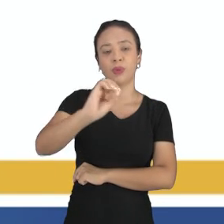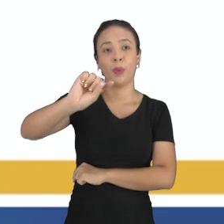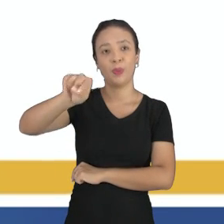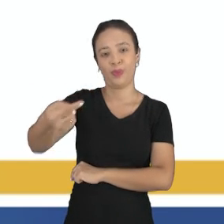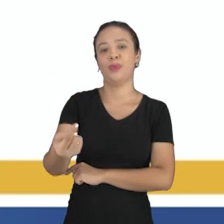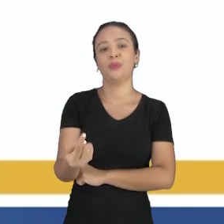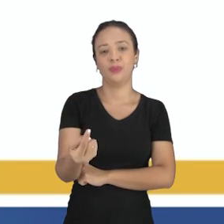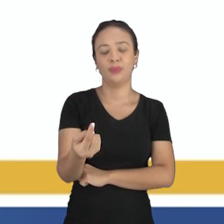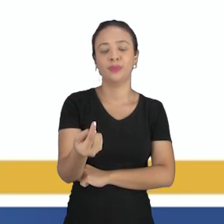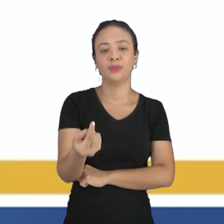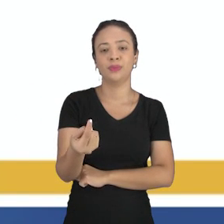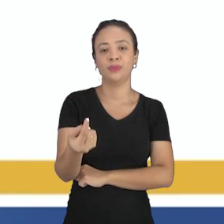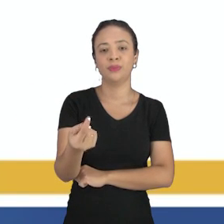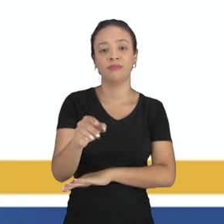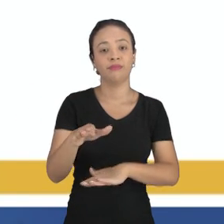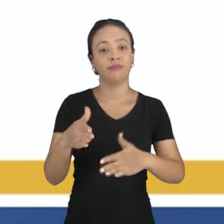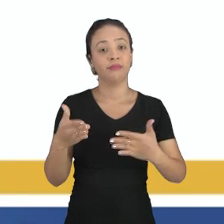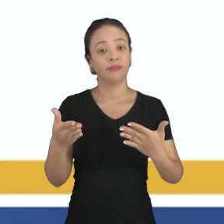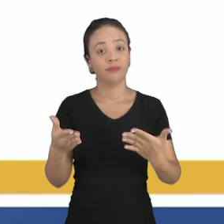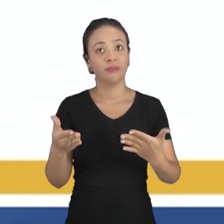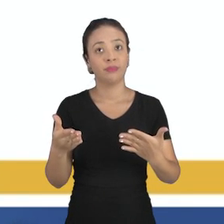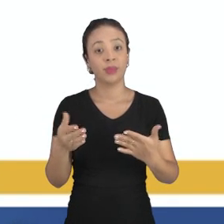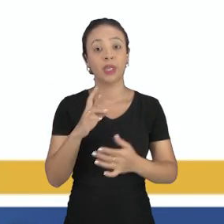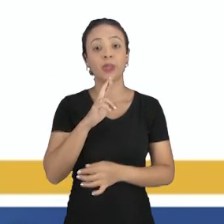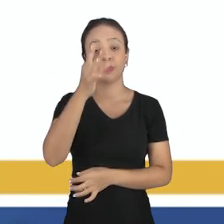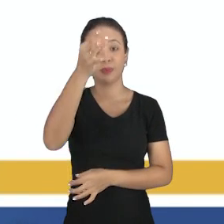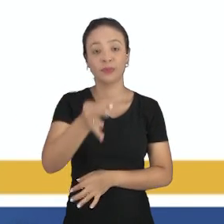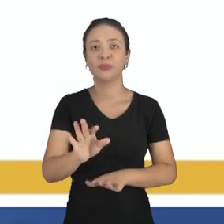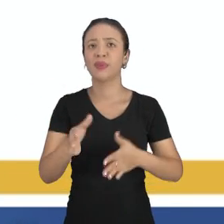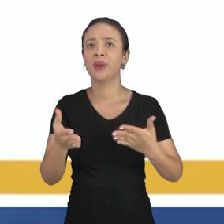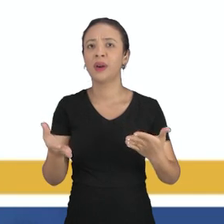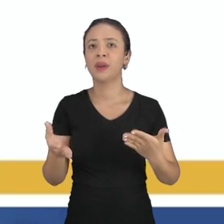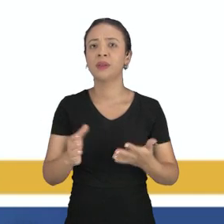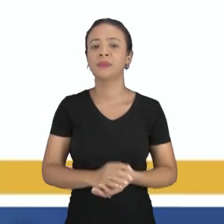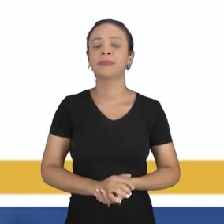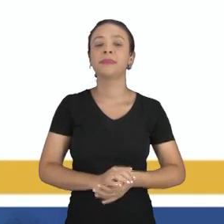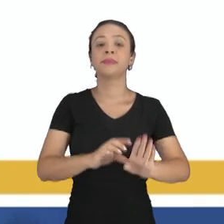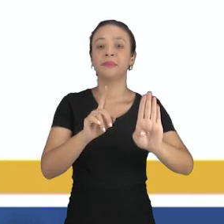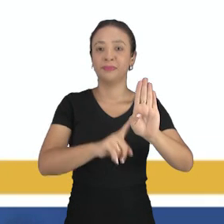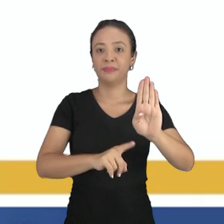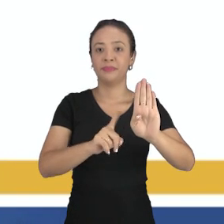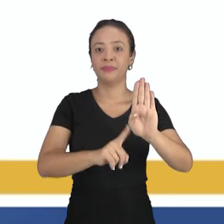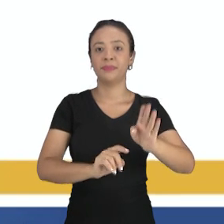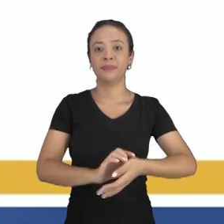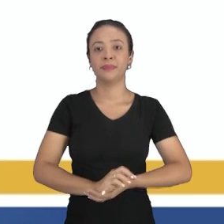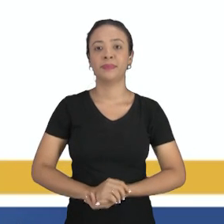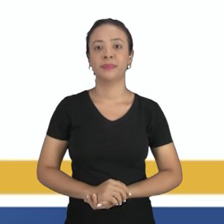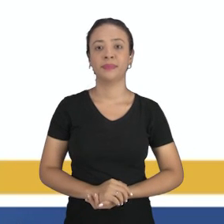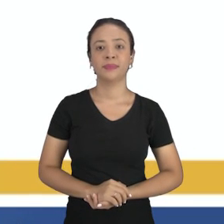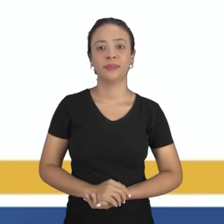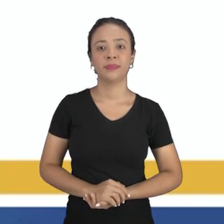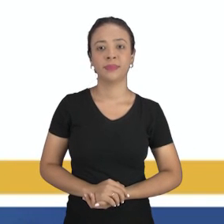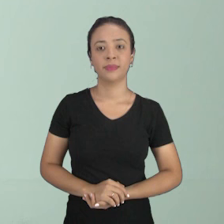3600000 portanto a nossa alternativa correta aí é a letra b